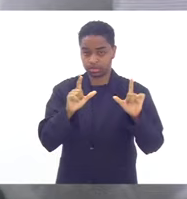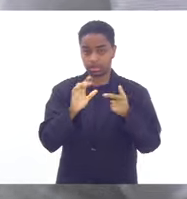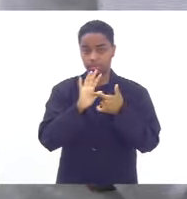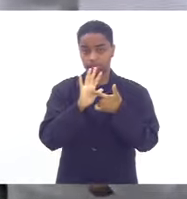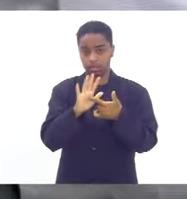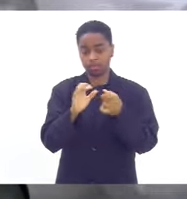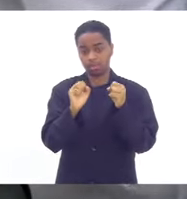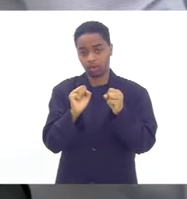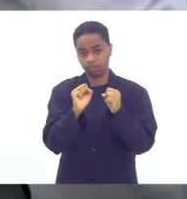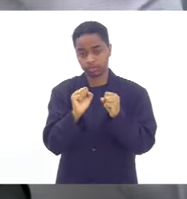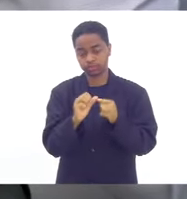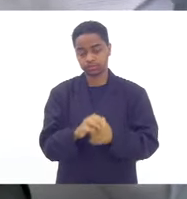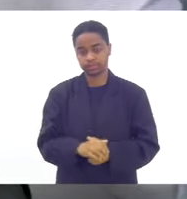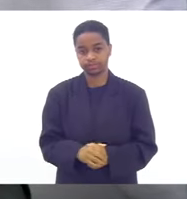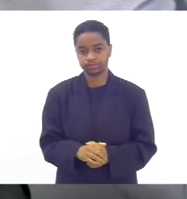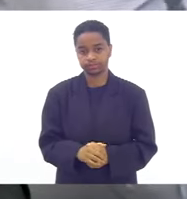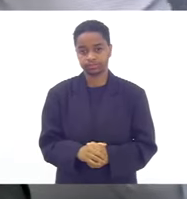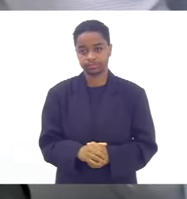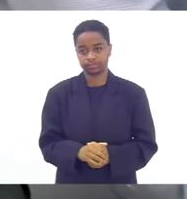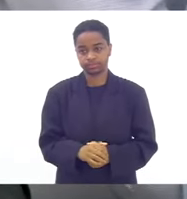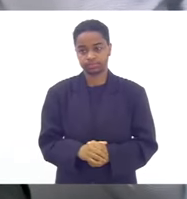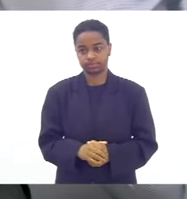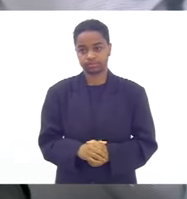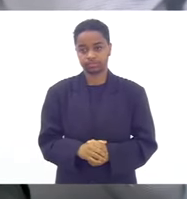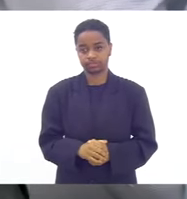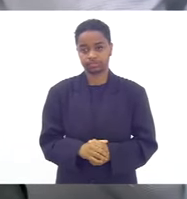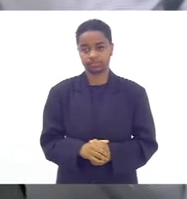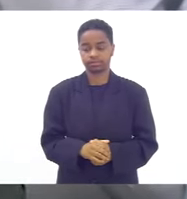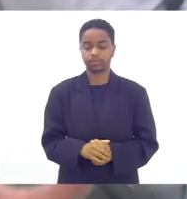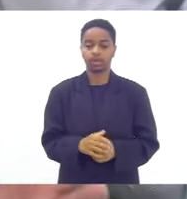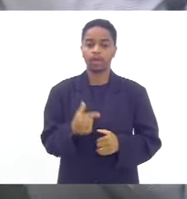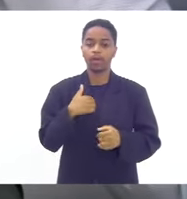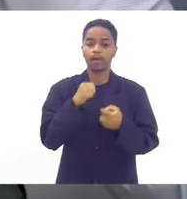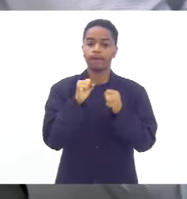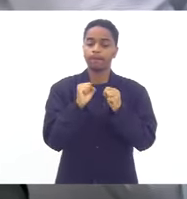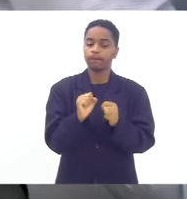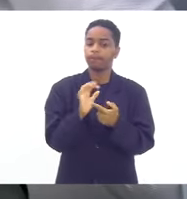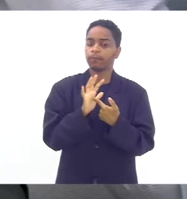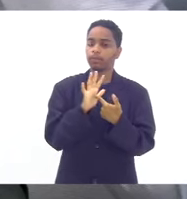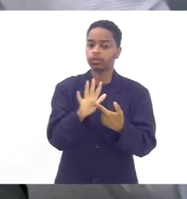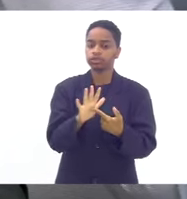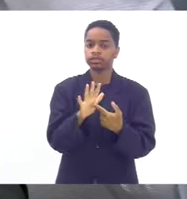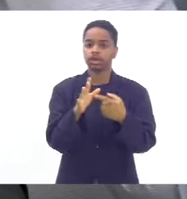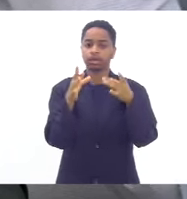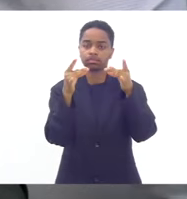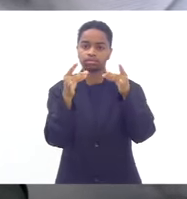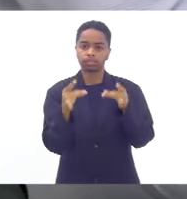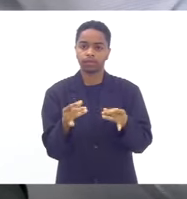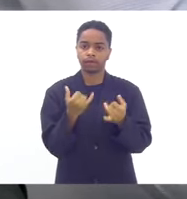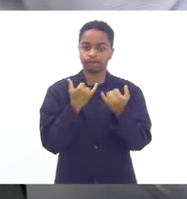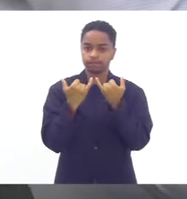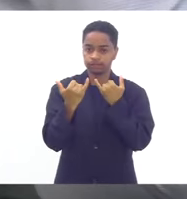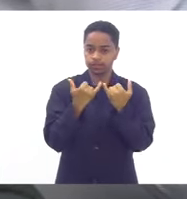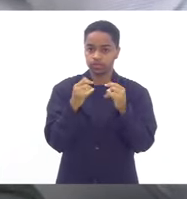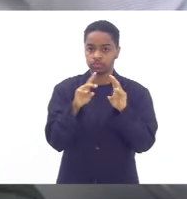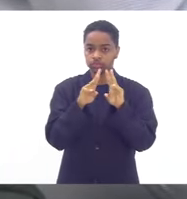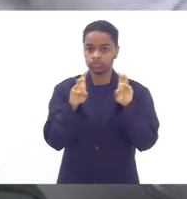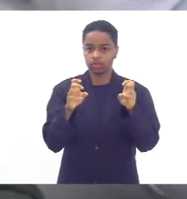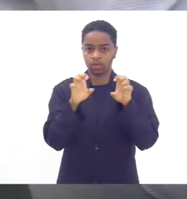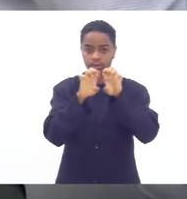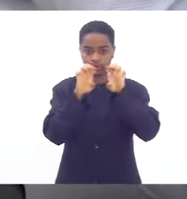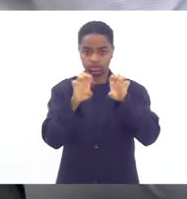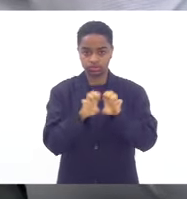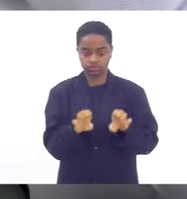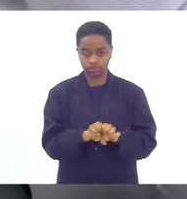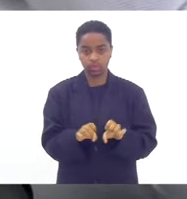senhores, uma apresentação que a gente pode dividir com dados da nossa infraestrutura toda. Eu não queria me atentar muito a isso, porque